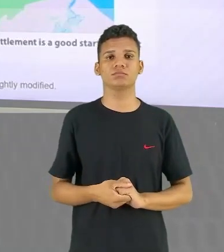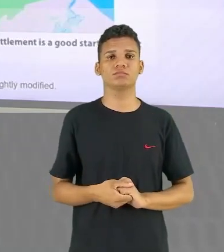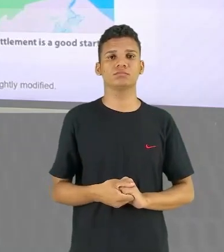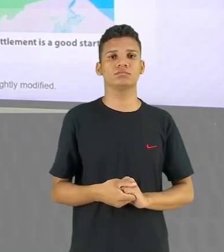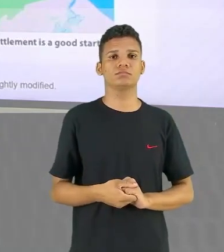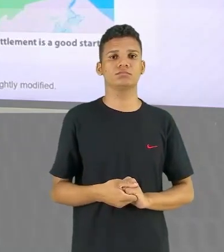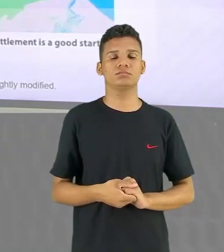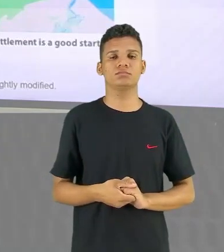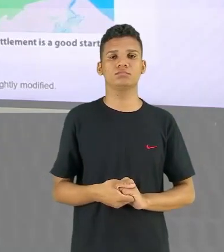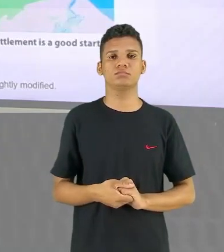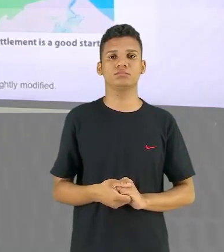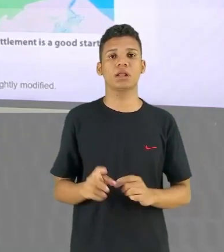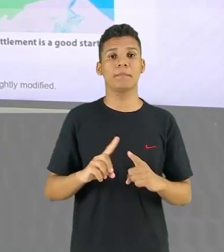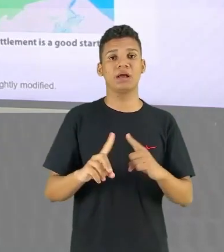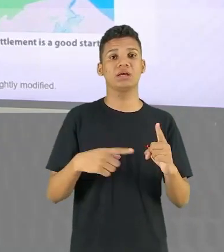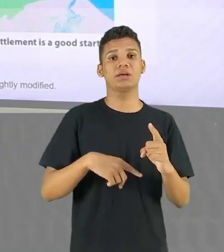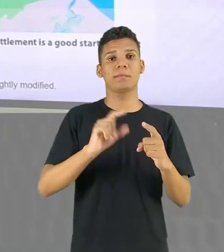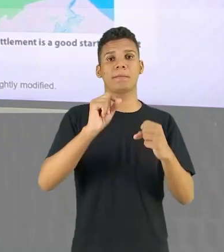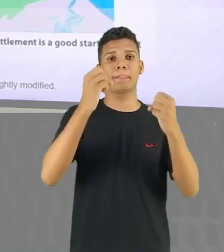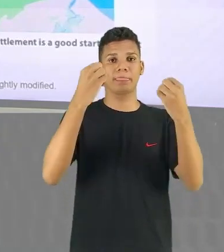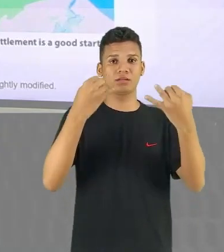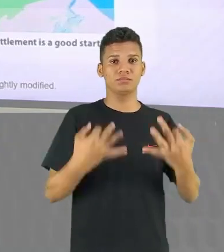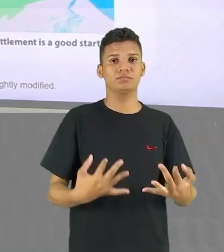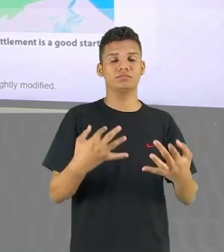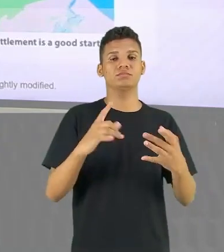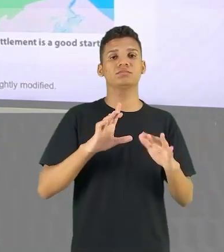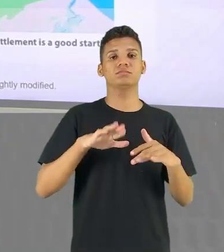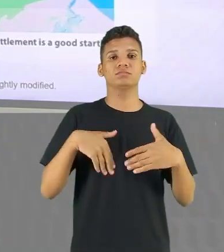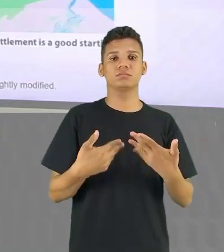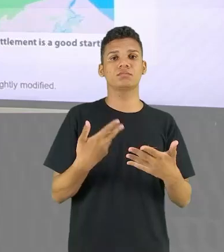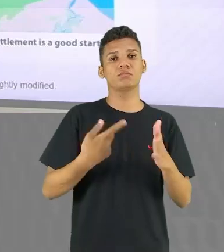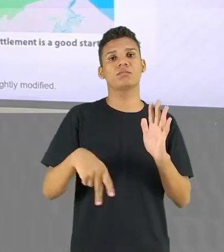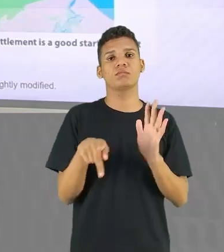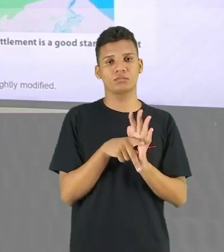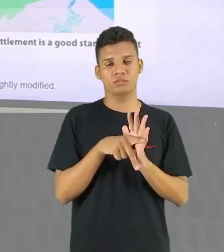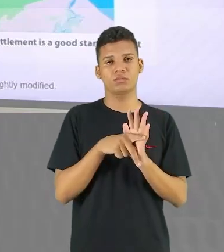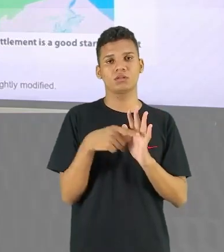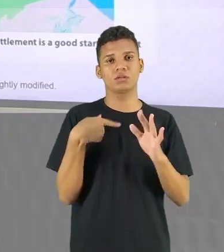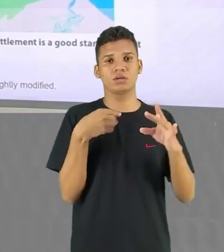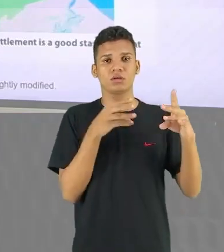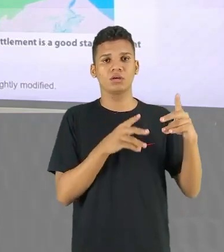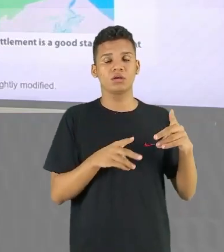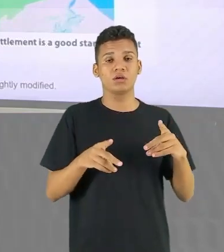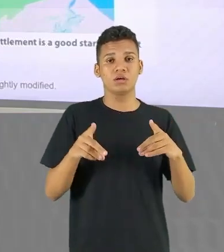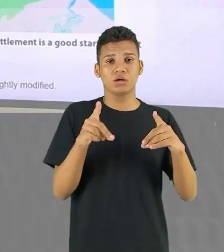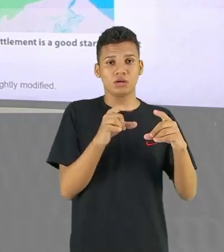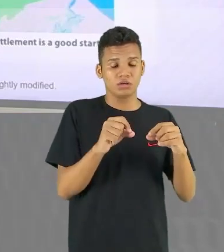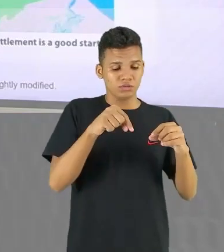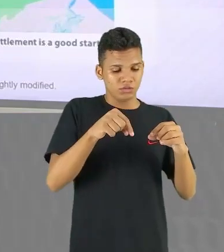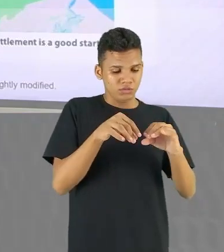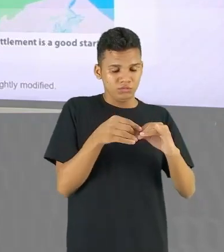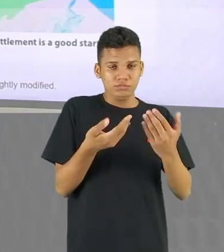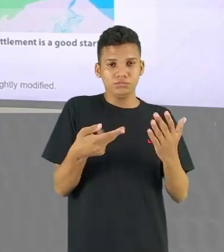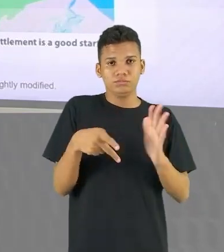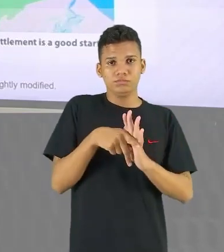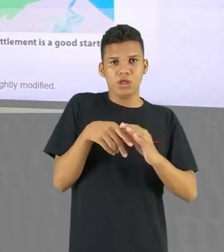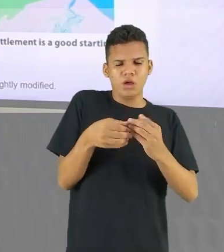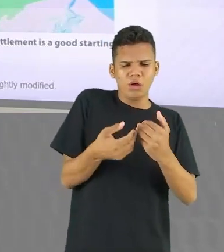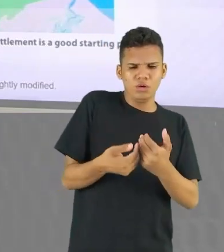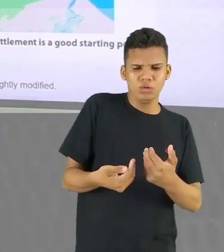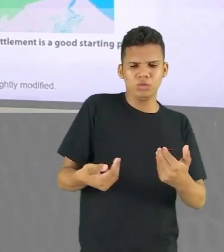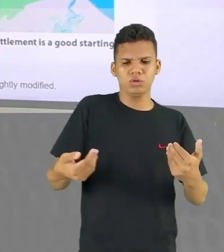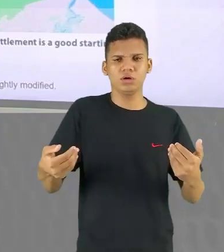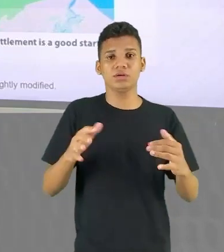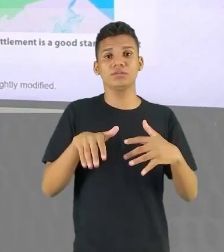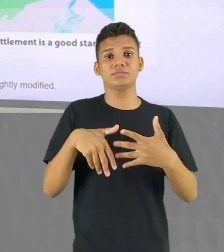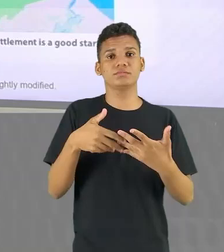starting point. Então ele diz, num banco de areia que está numa distância curta do Oceano Atlântico,